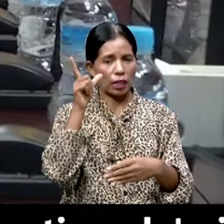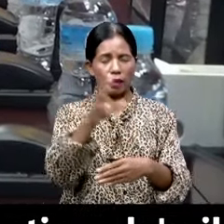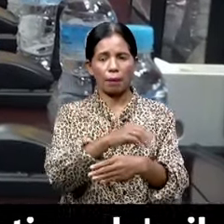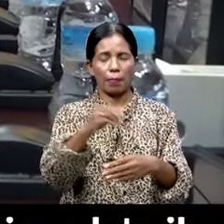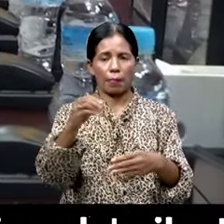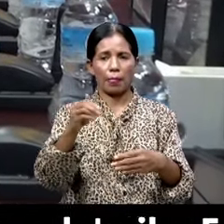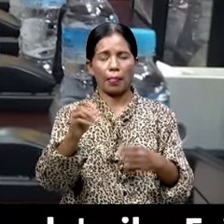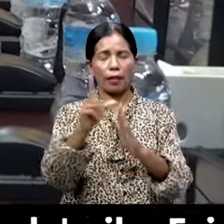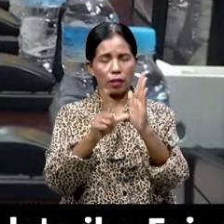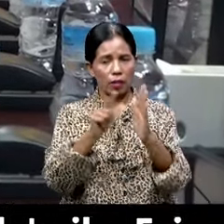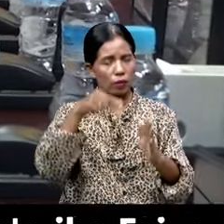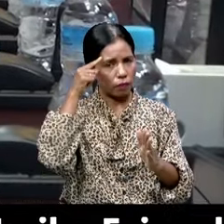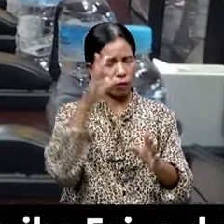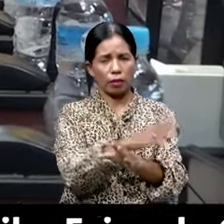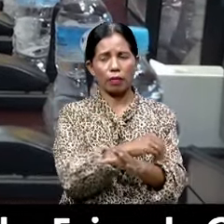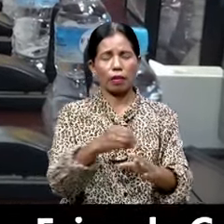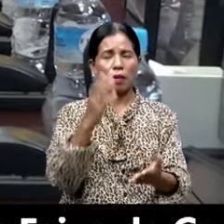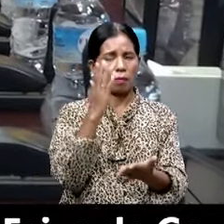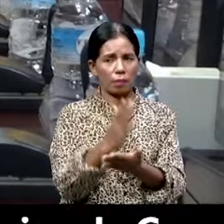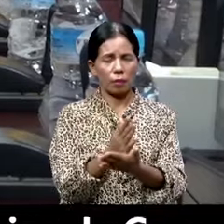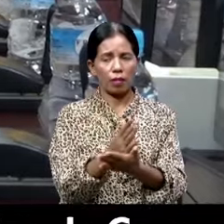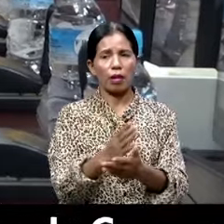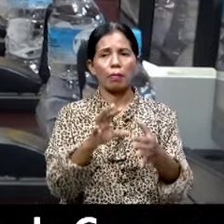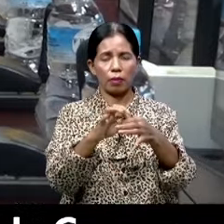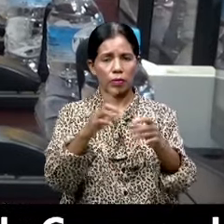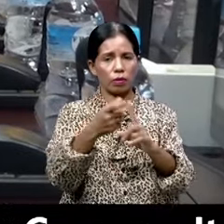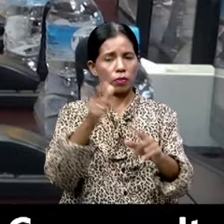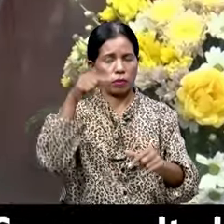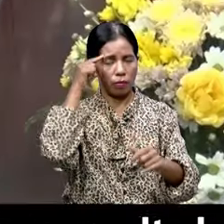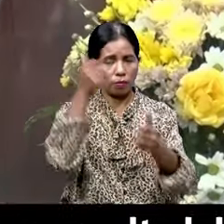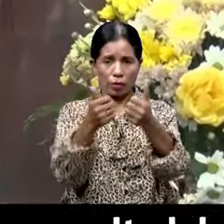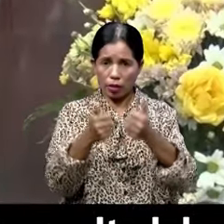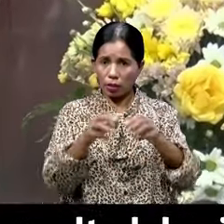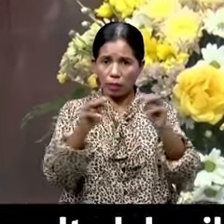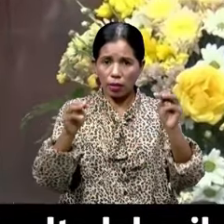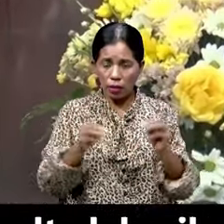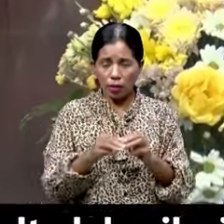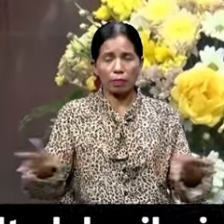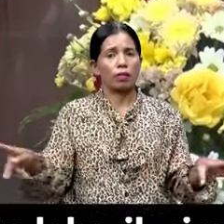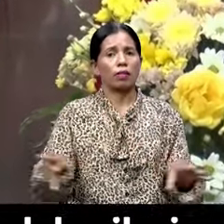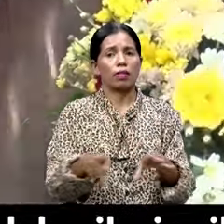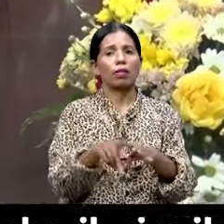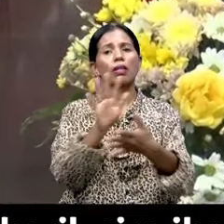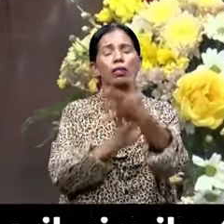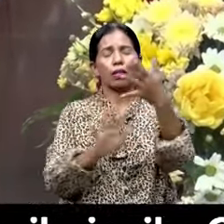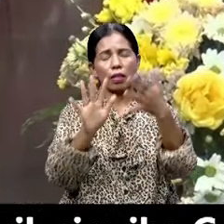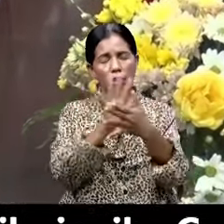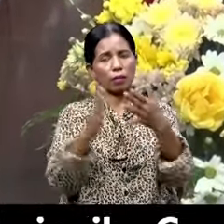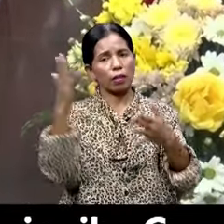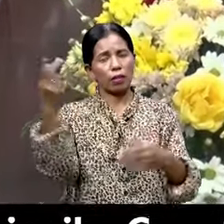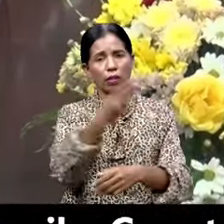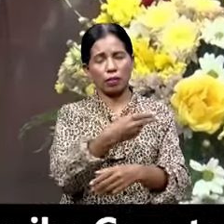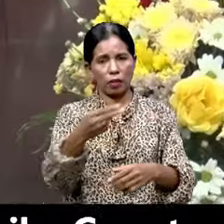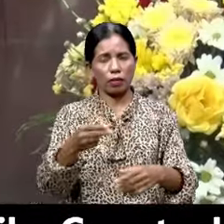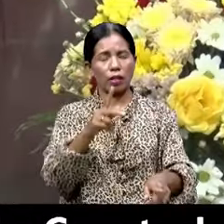policiamento e a área fronteiras, evita a participação de membros do grupo artes marciais, nebe hola parte e a cerimônia ritual em Indonésia. No bando